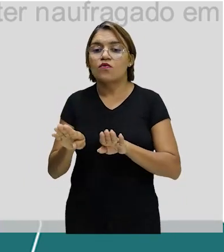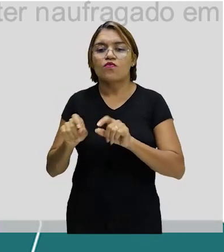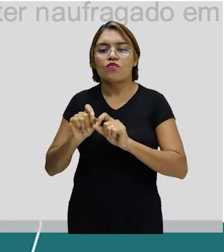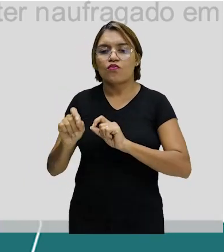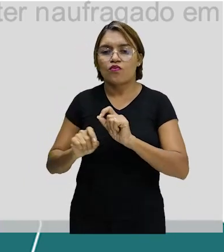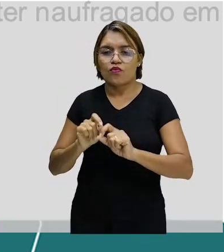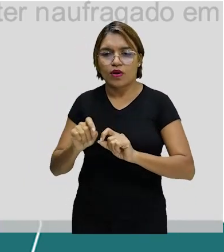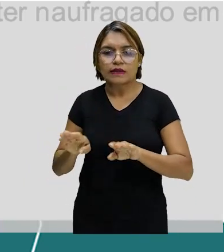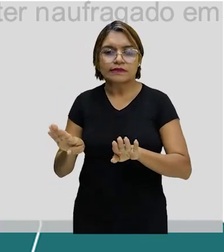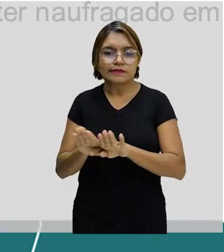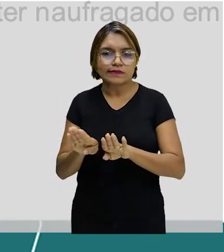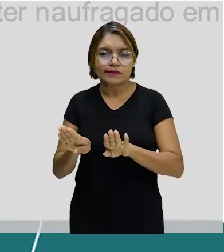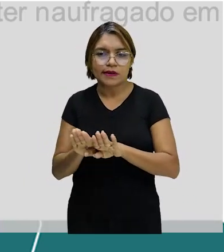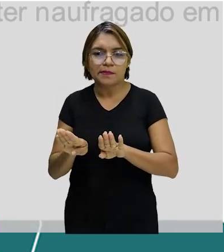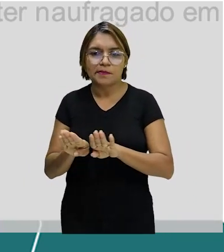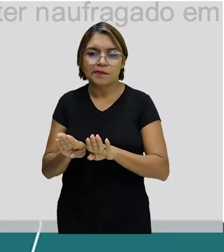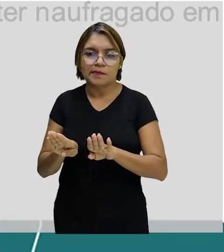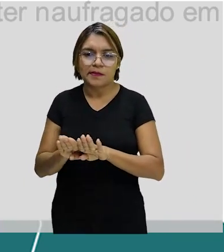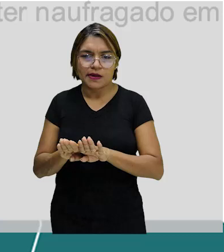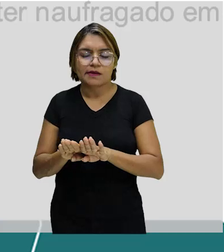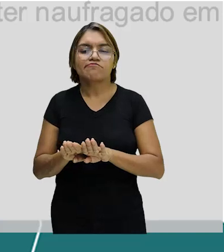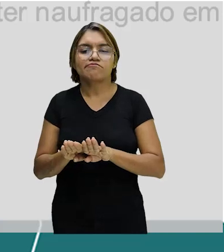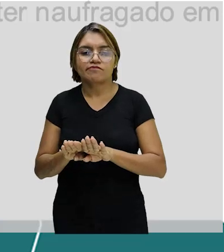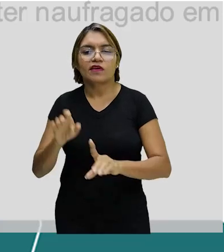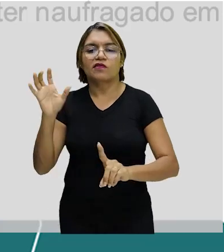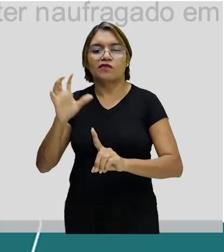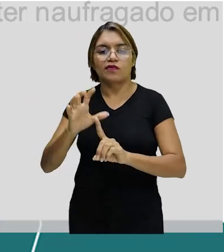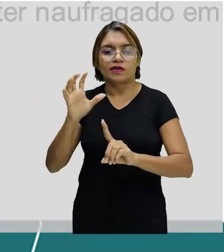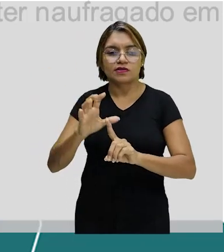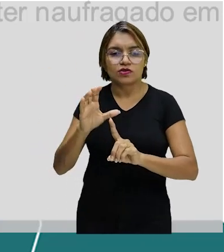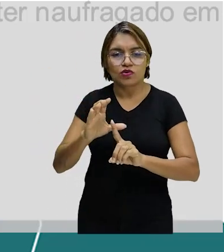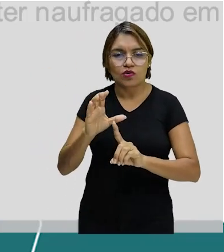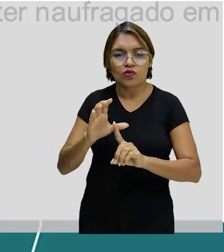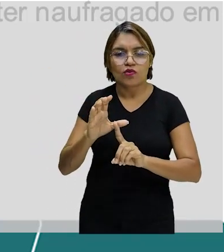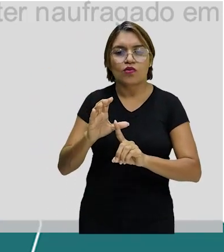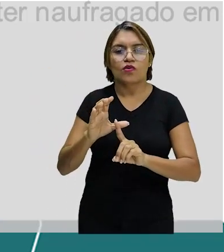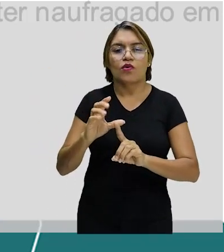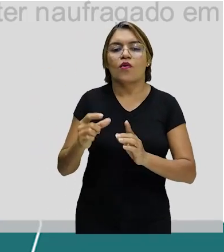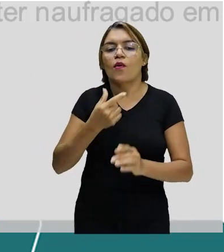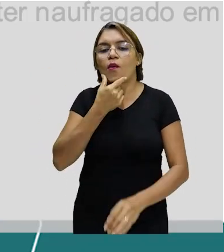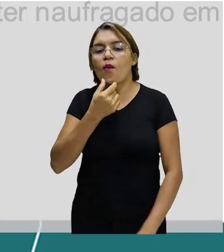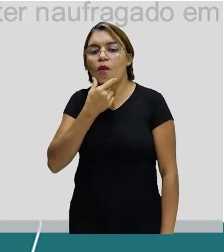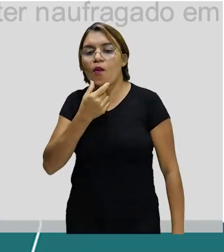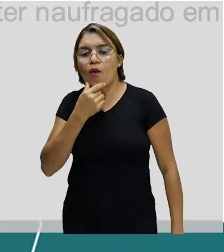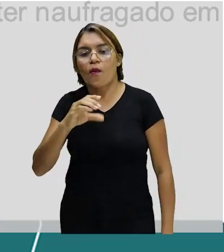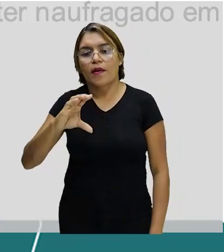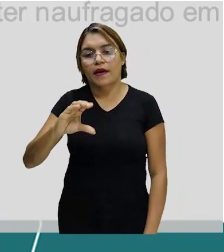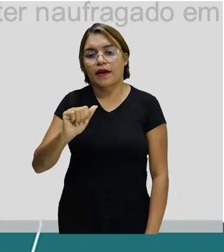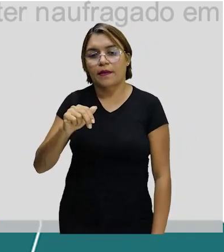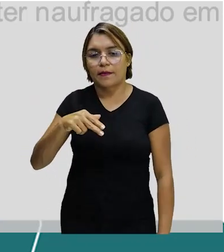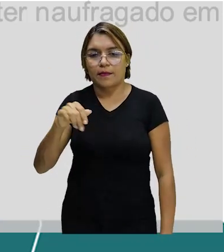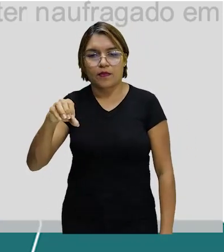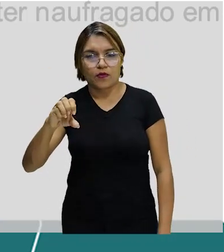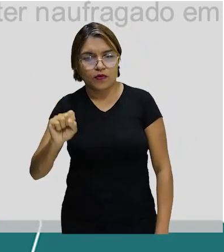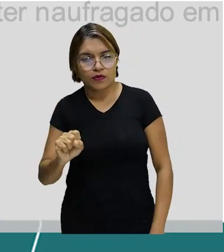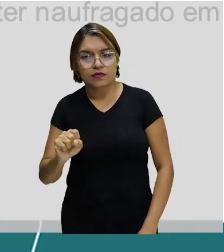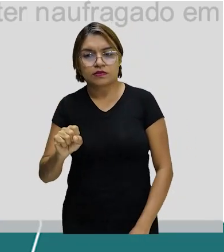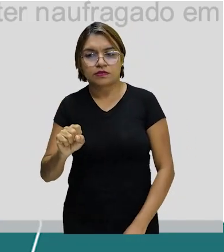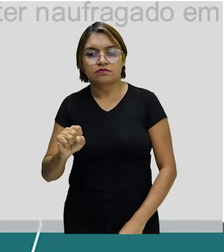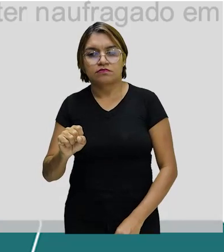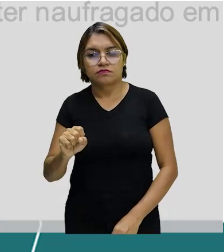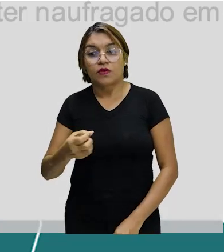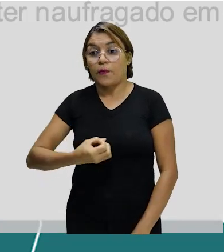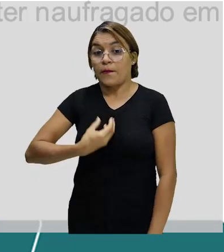precursores do indianismo no Brasil. Influenciado por Camões, o poeta Caramuru, com o subtítulo Poema Épico